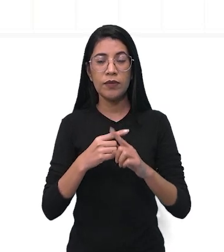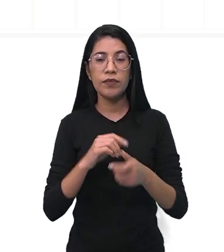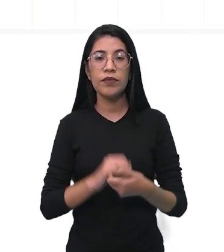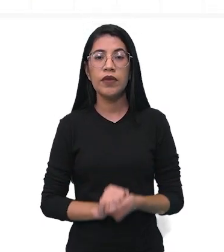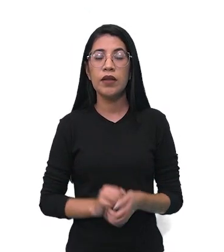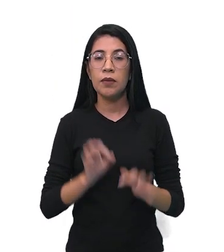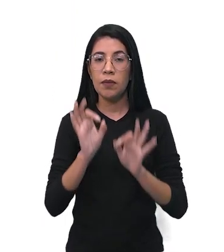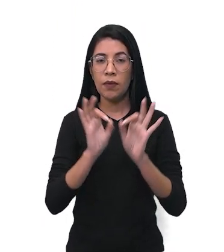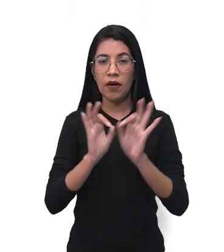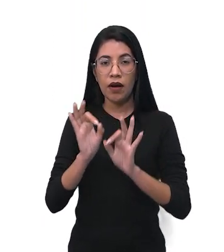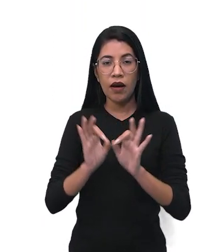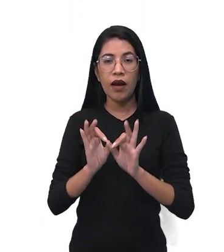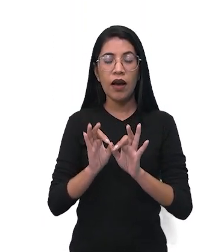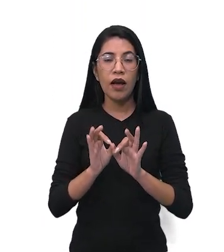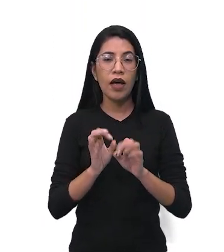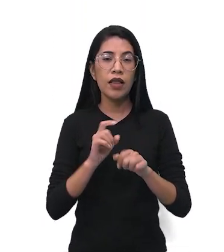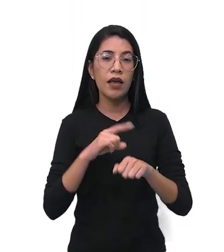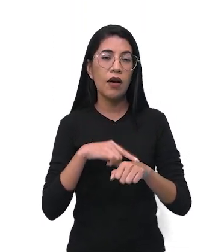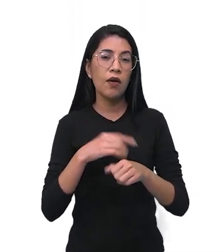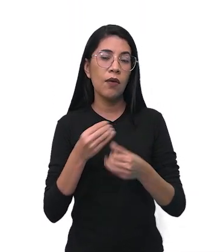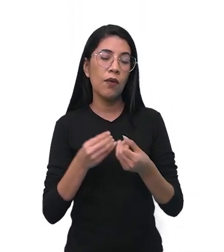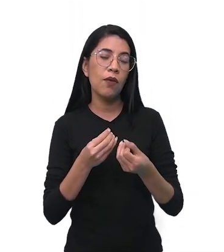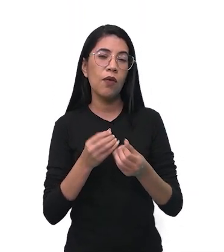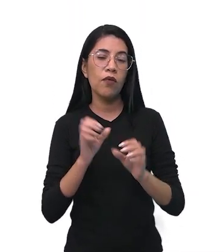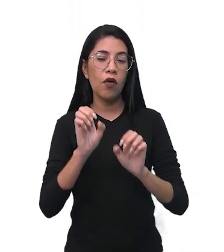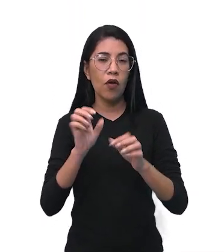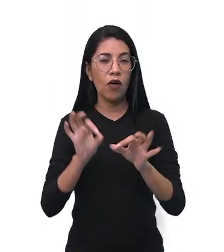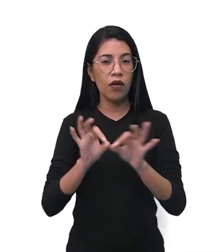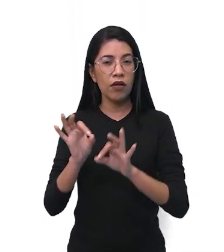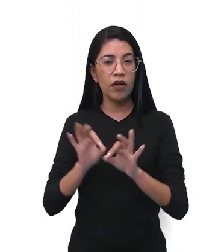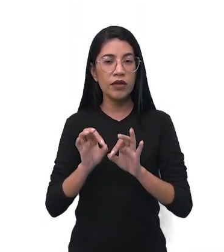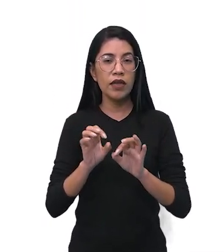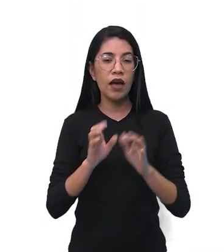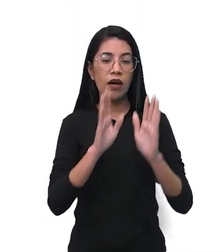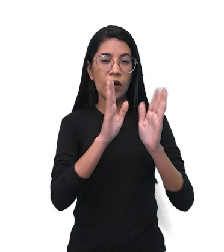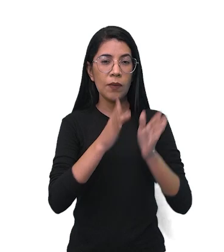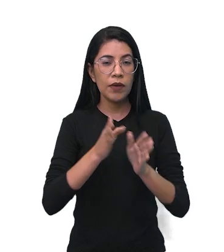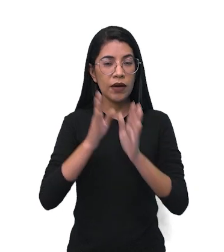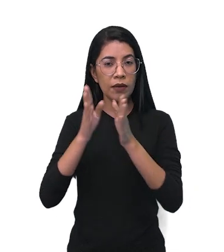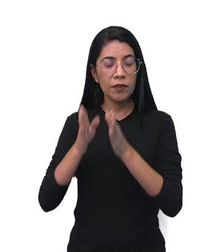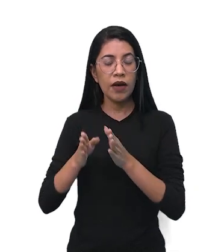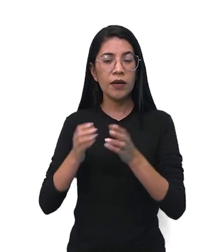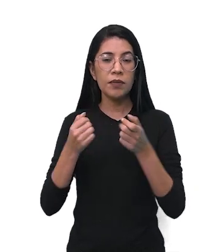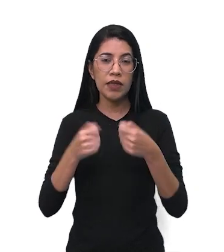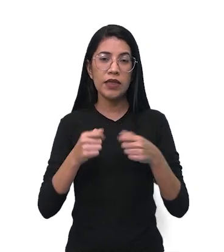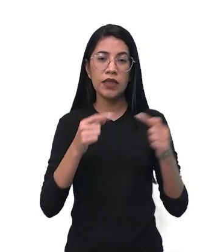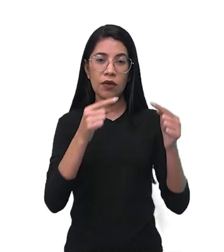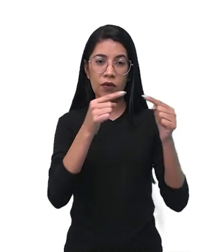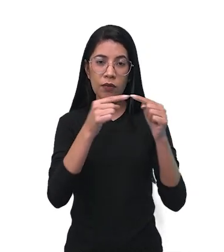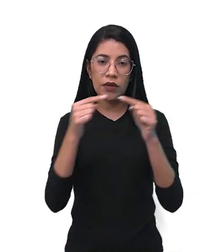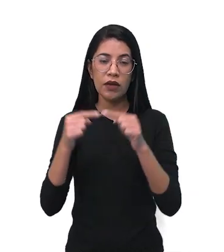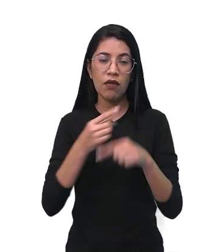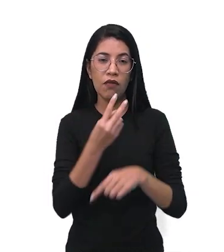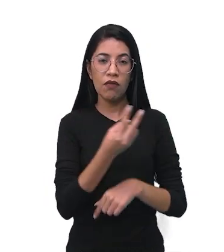tem que pensar na hora que for montar essa estrutura, tá bom? R$